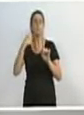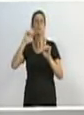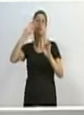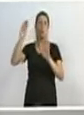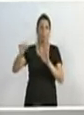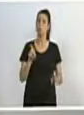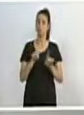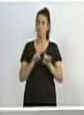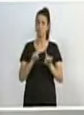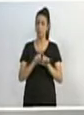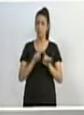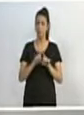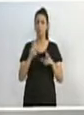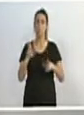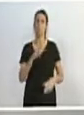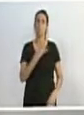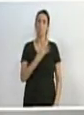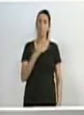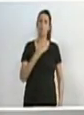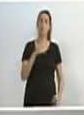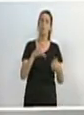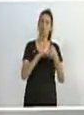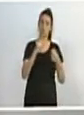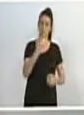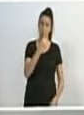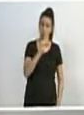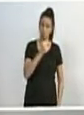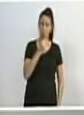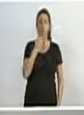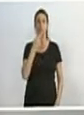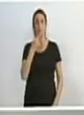na discussão desse tema. Obrigado.